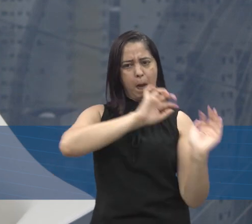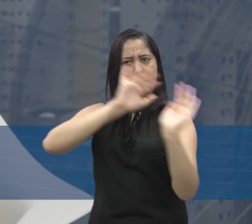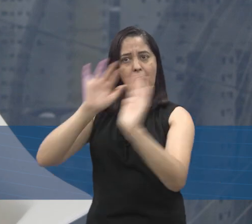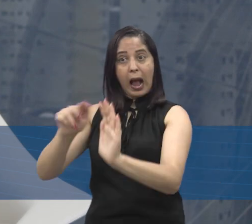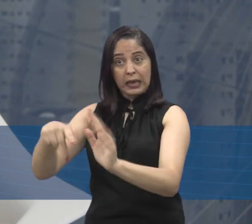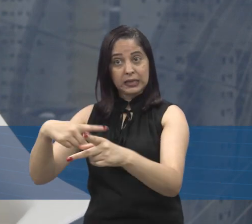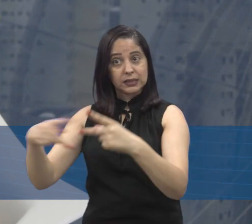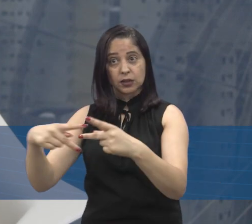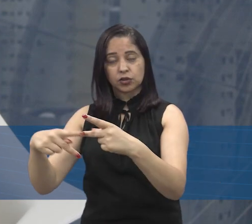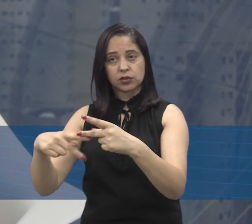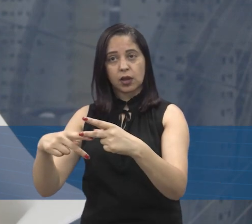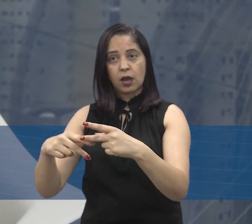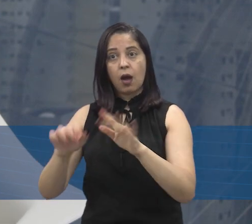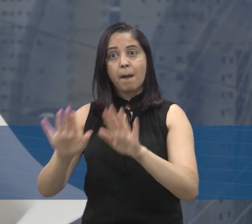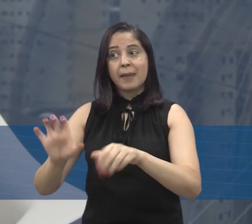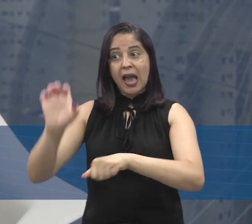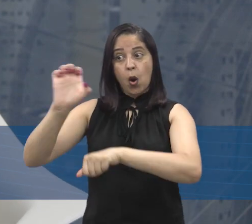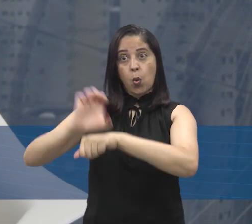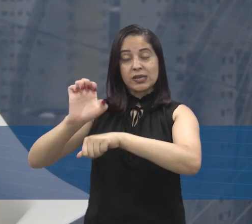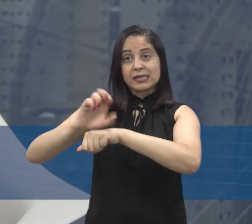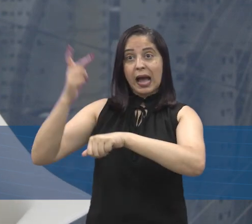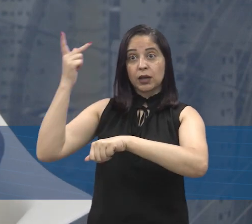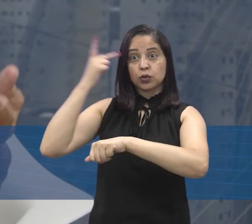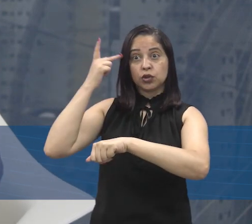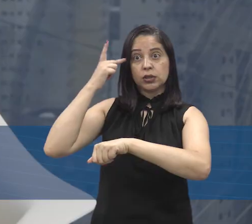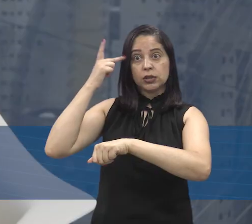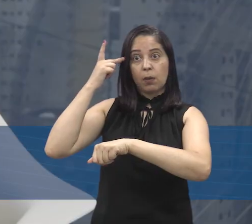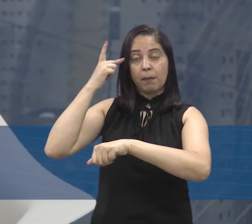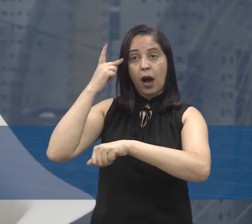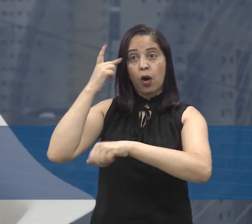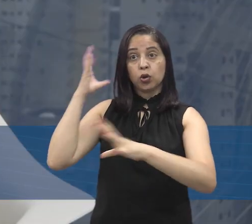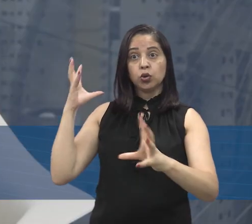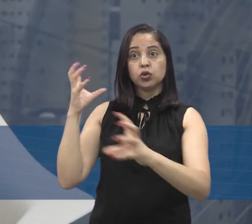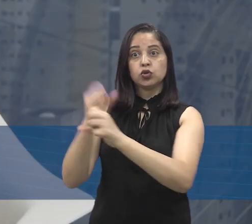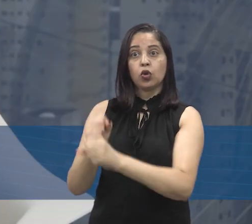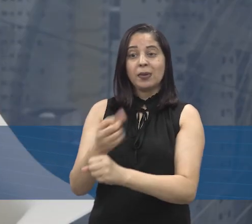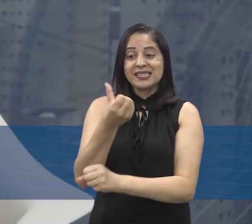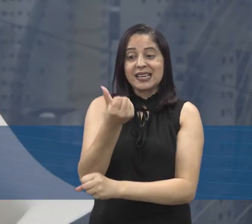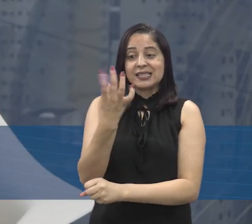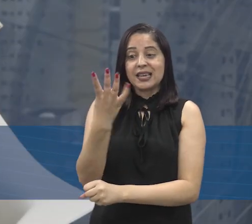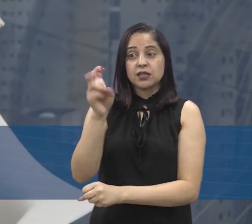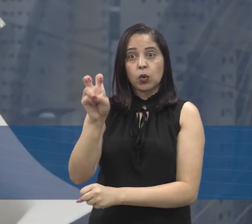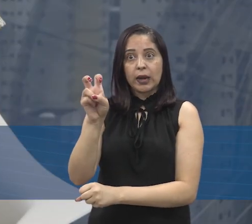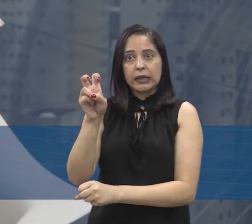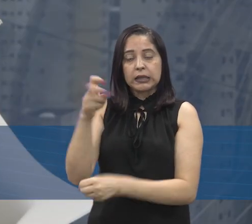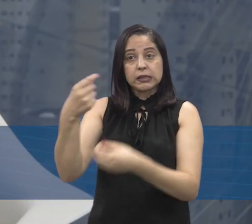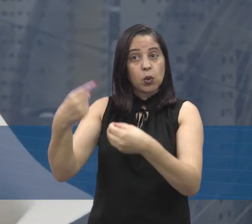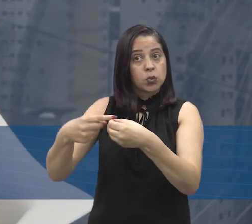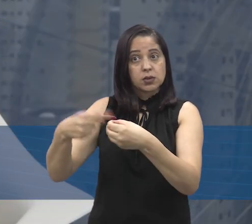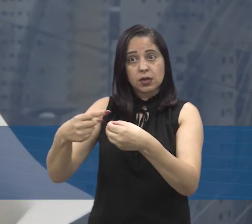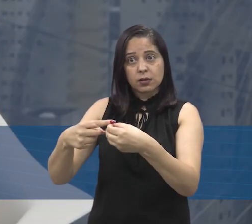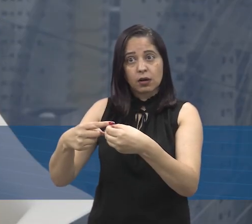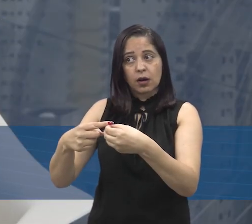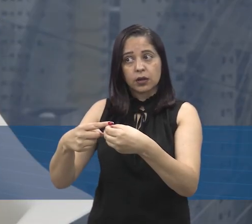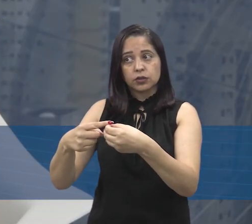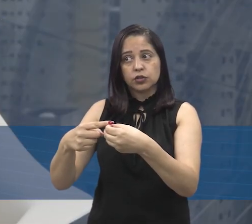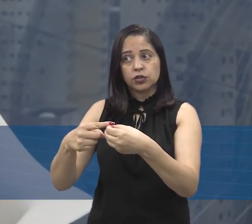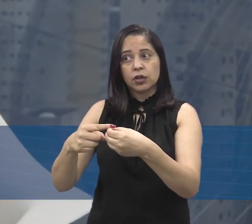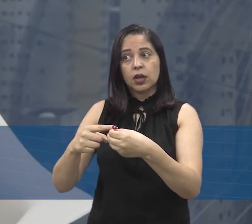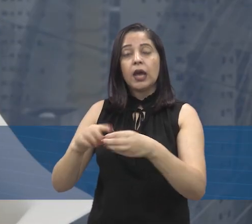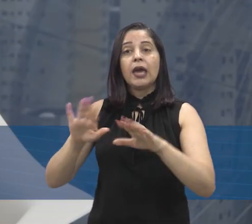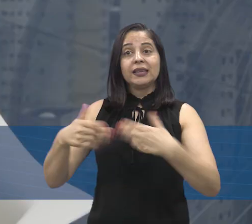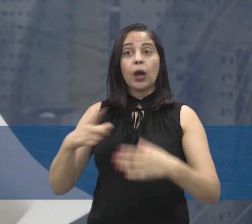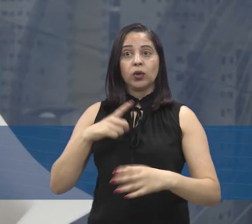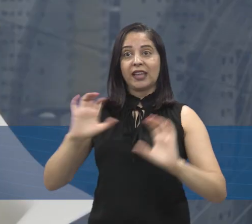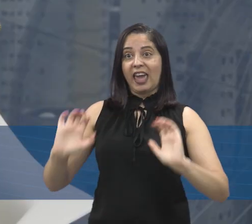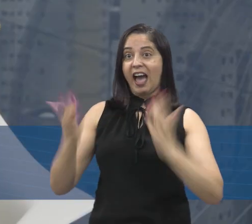Norte. Nós temos um estado imenso, com 645 cidades no estado de São Paulo. E era a